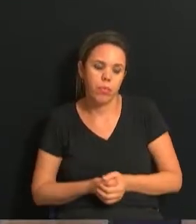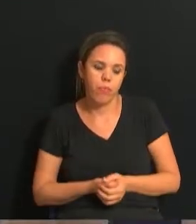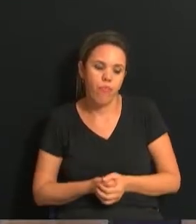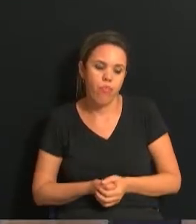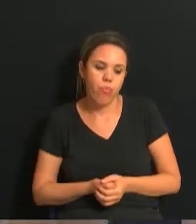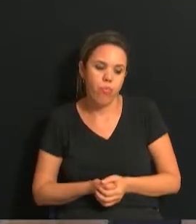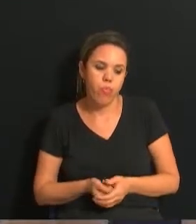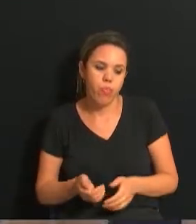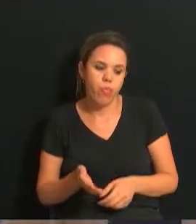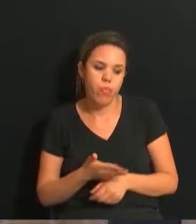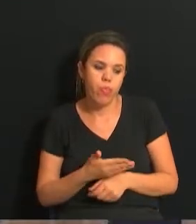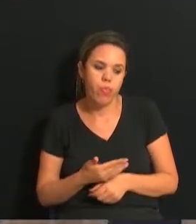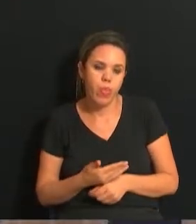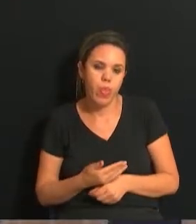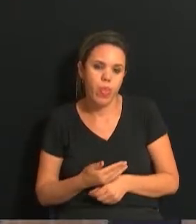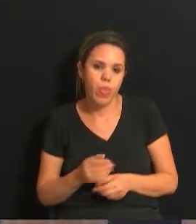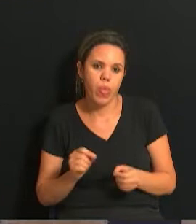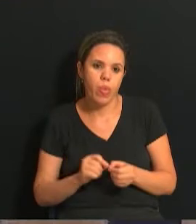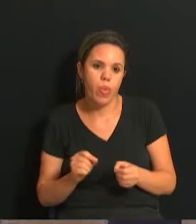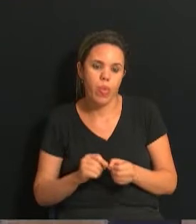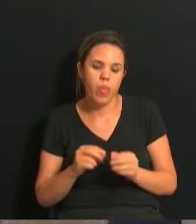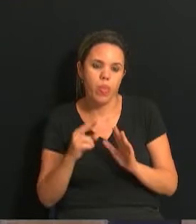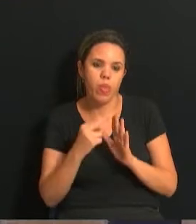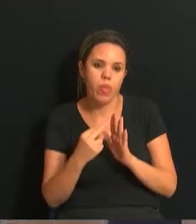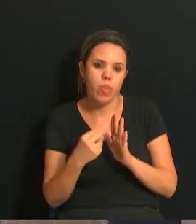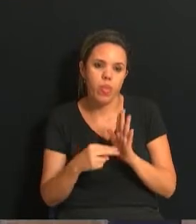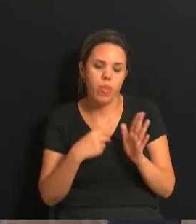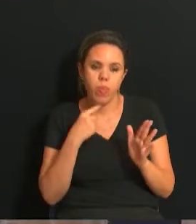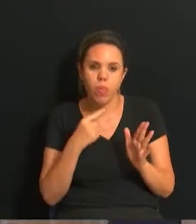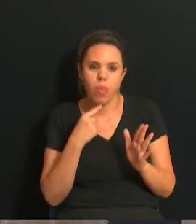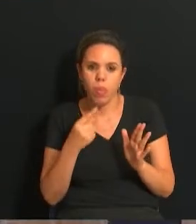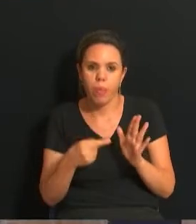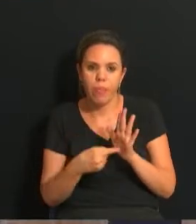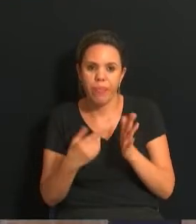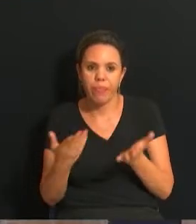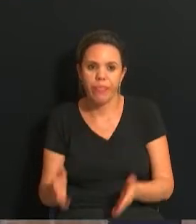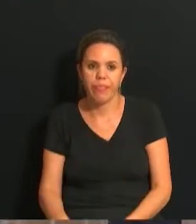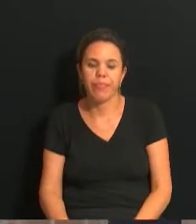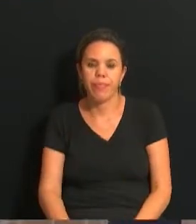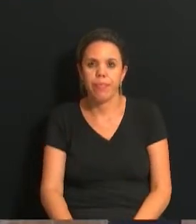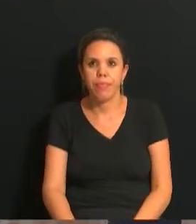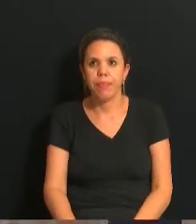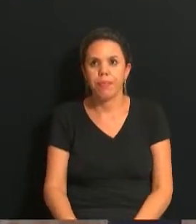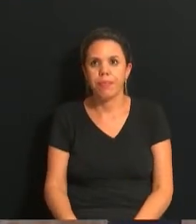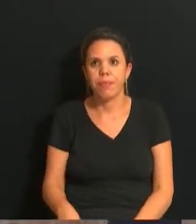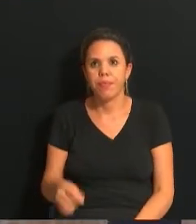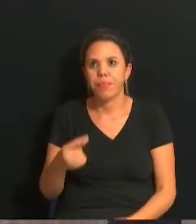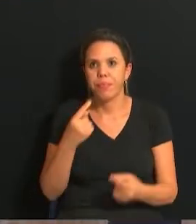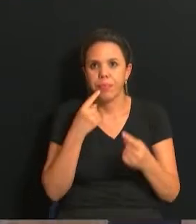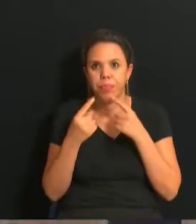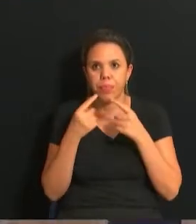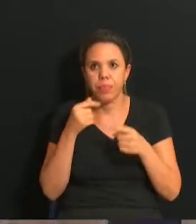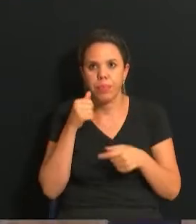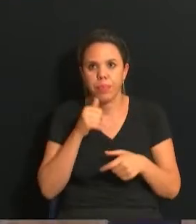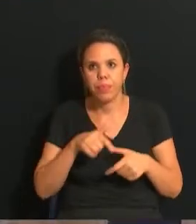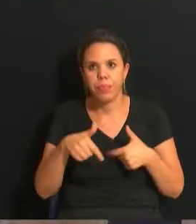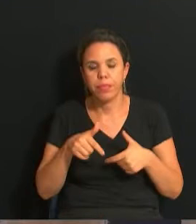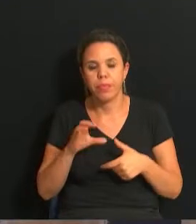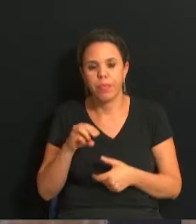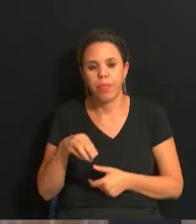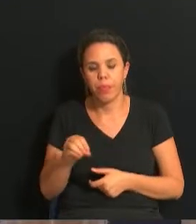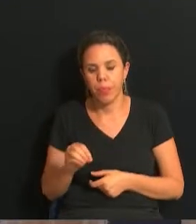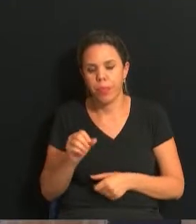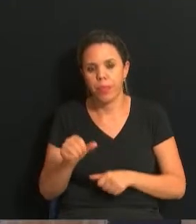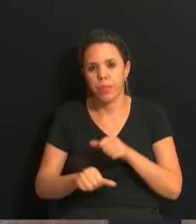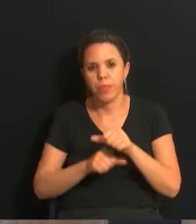Antes que eu me esqueça, nós fizemos um questionamento, e isso também foi apontado a partir do diálogo com as trabalhadoras do SEAMO, uma